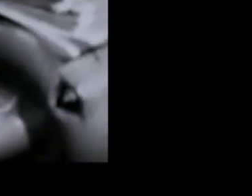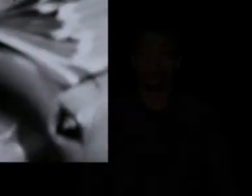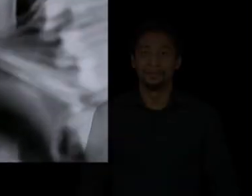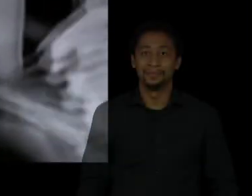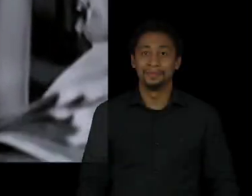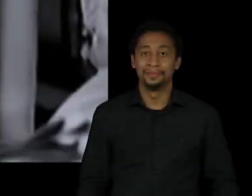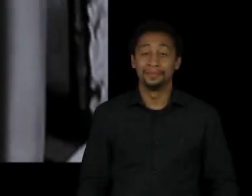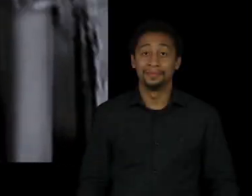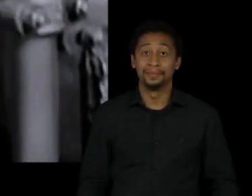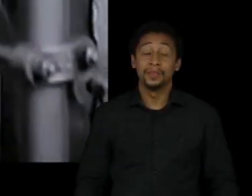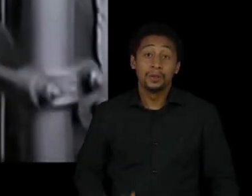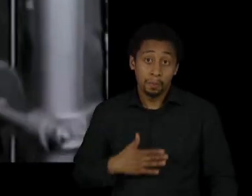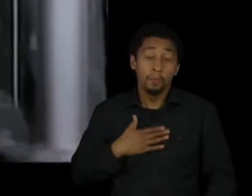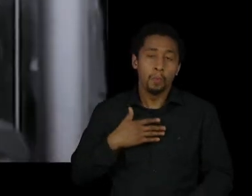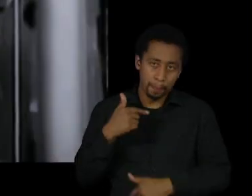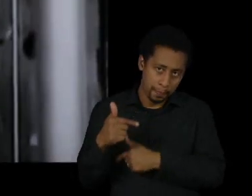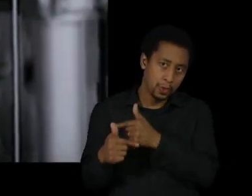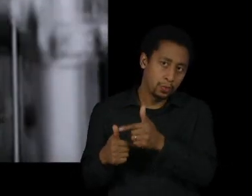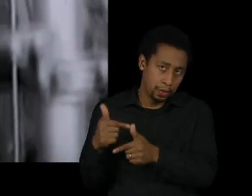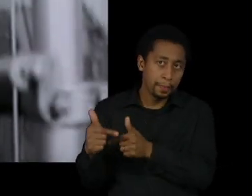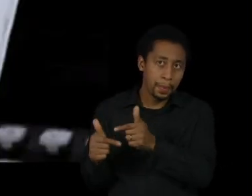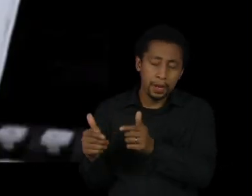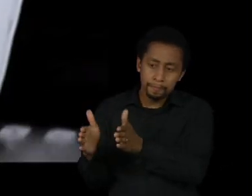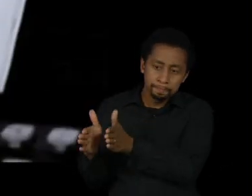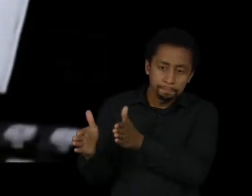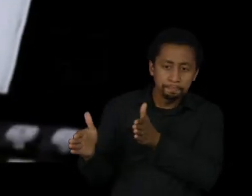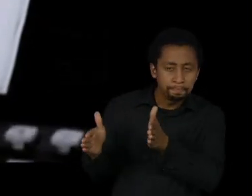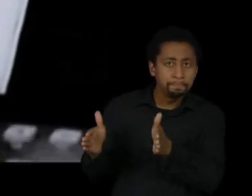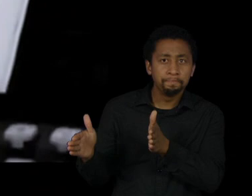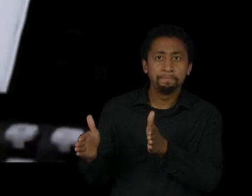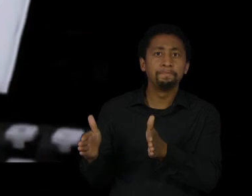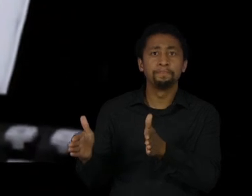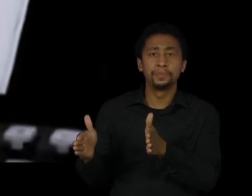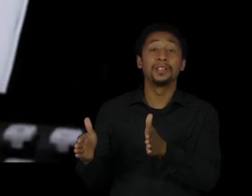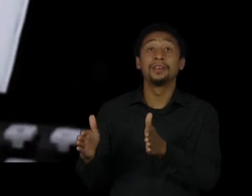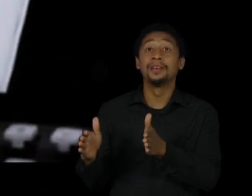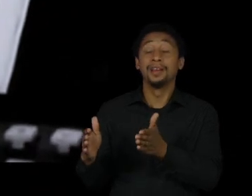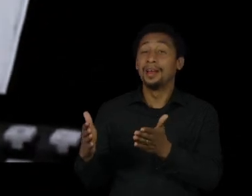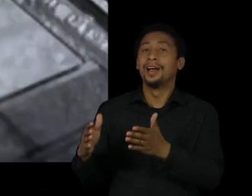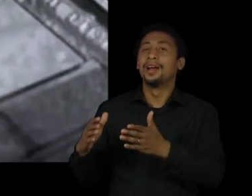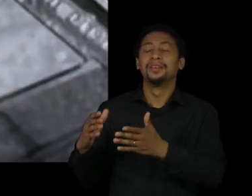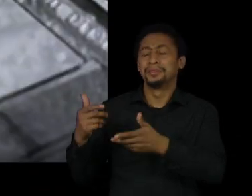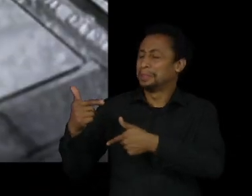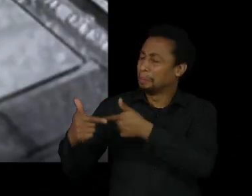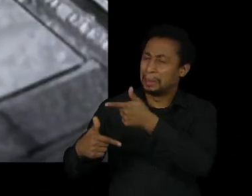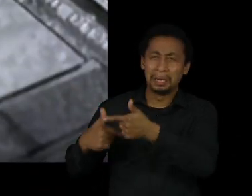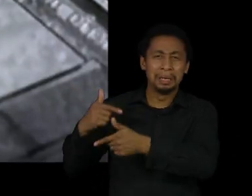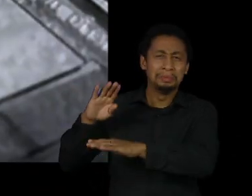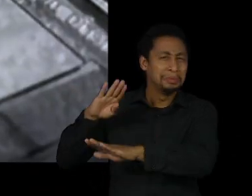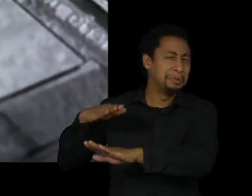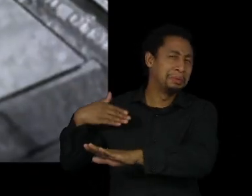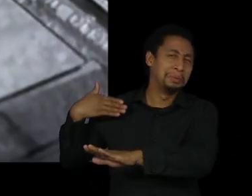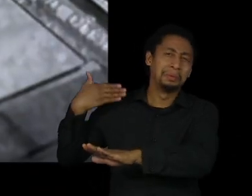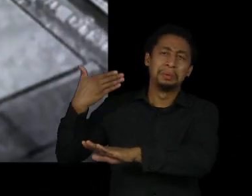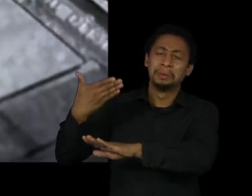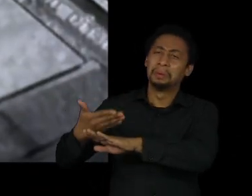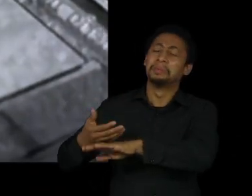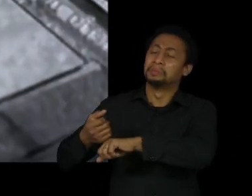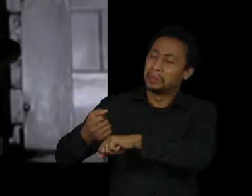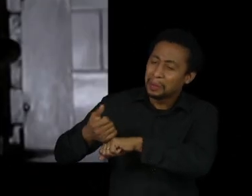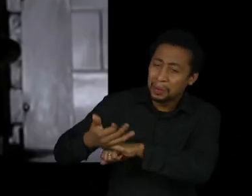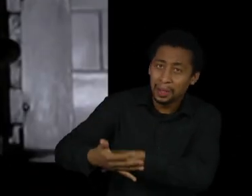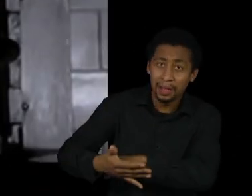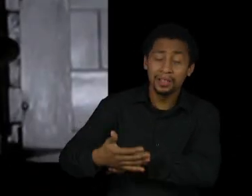O trabalho que eu tive foi com revisor de jornal no Diário da Noite. Eu tinha 16 anos de idade, de São